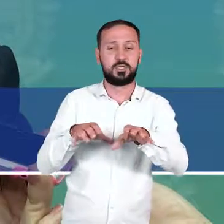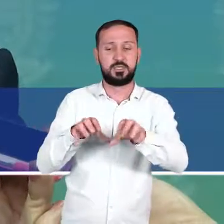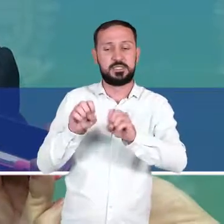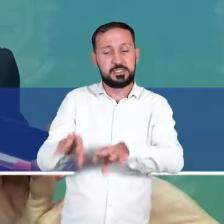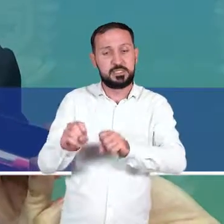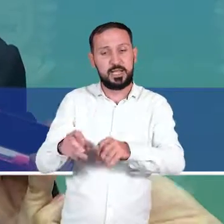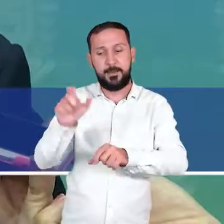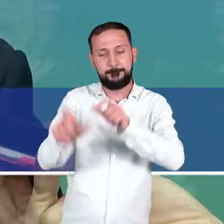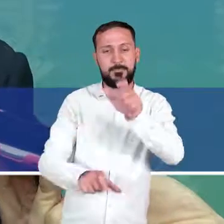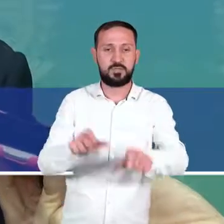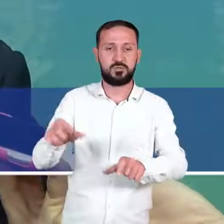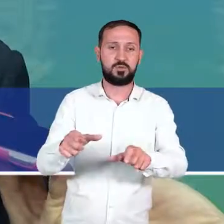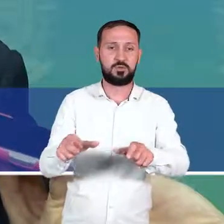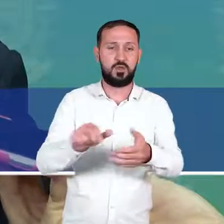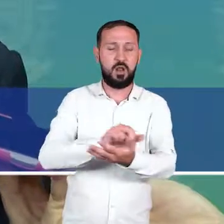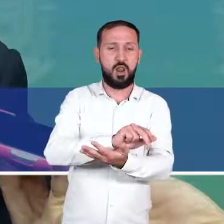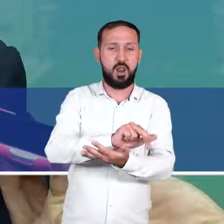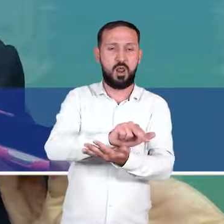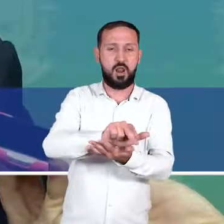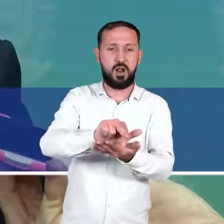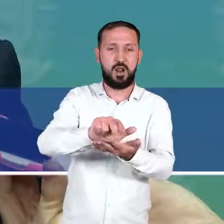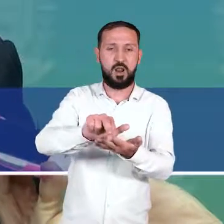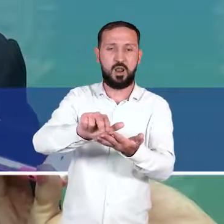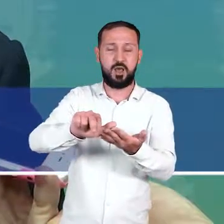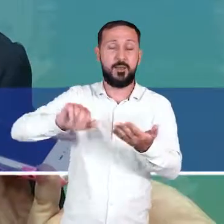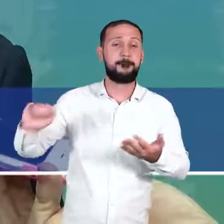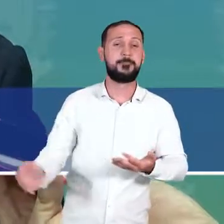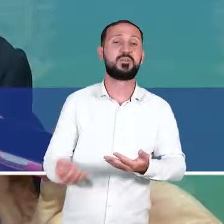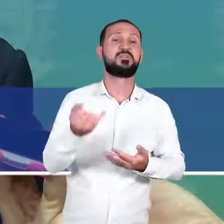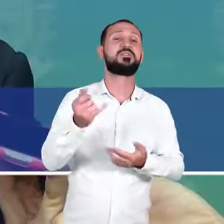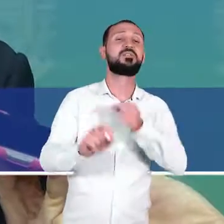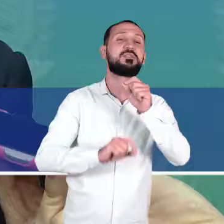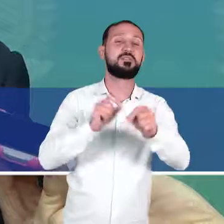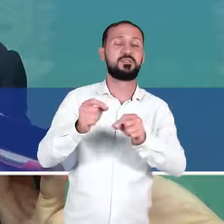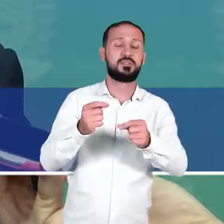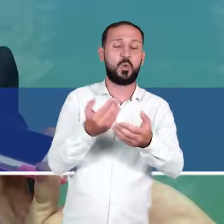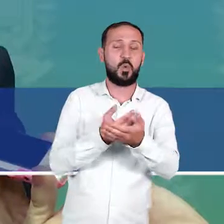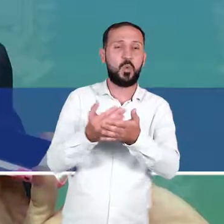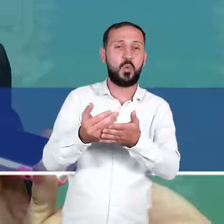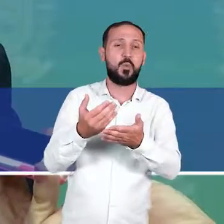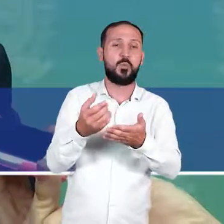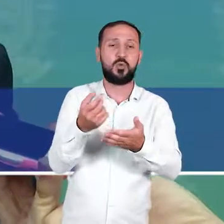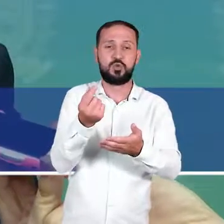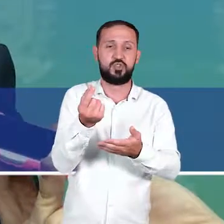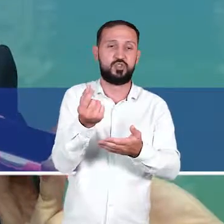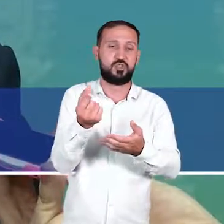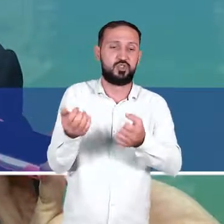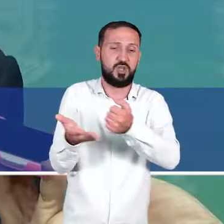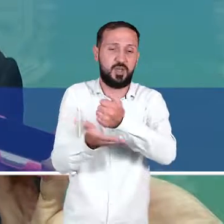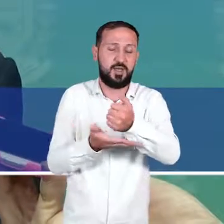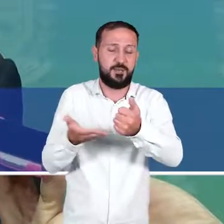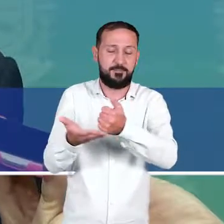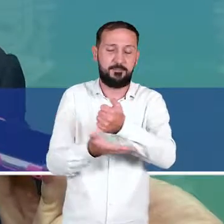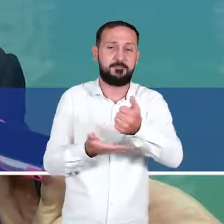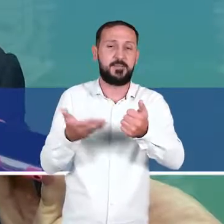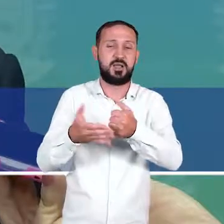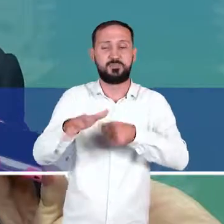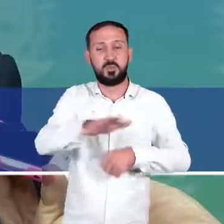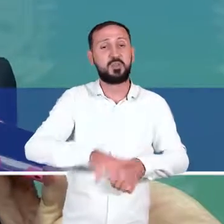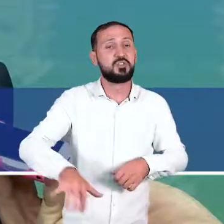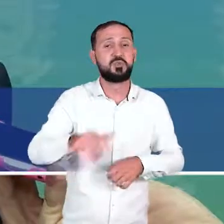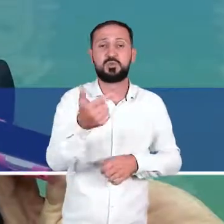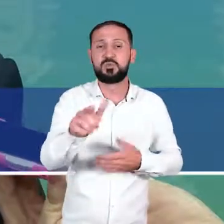pessoas. Isso abre um leque enorme como uma grande matriz econômica para uma